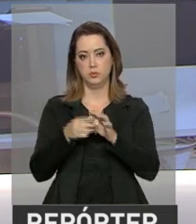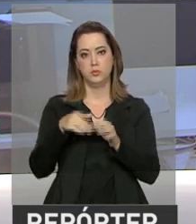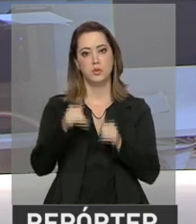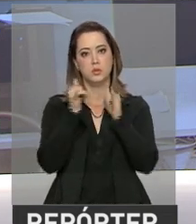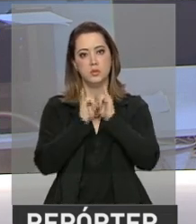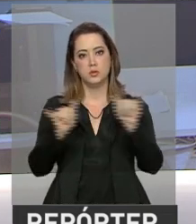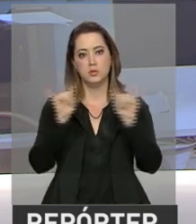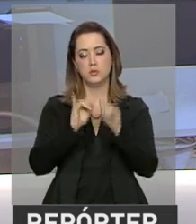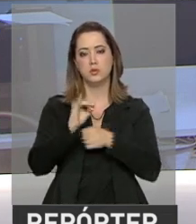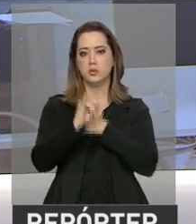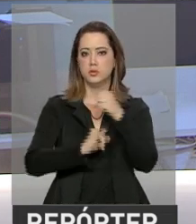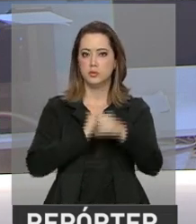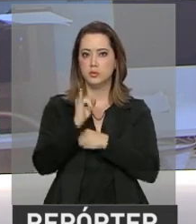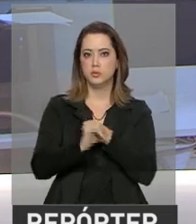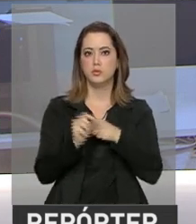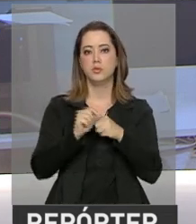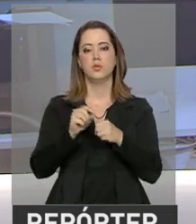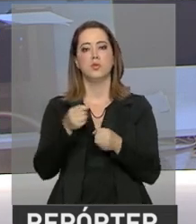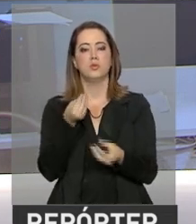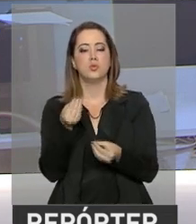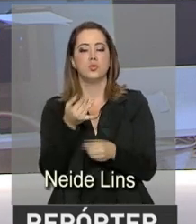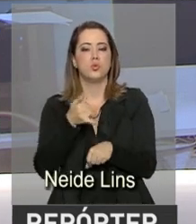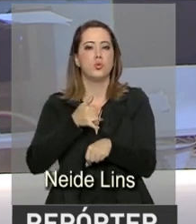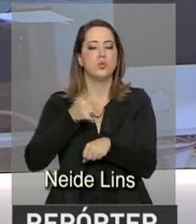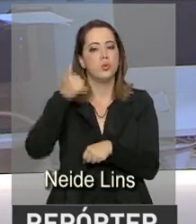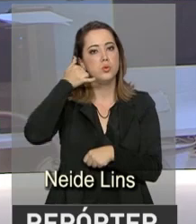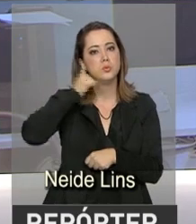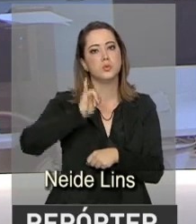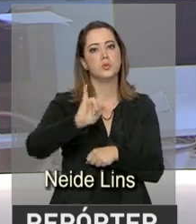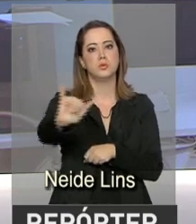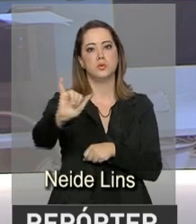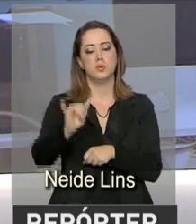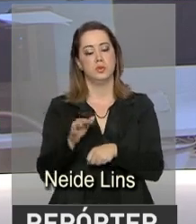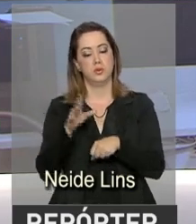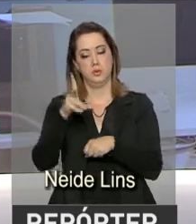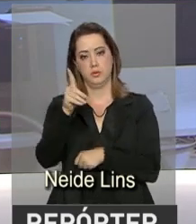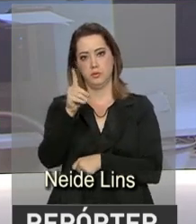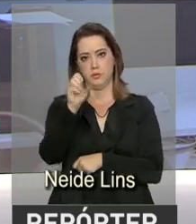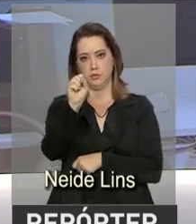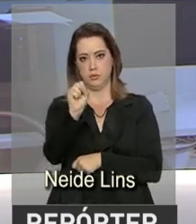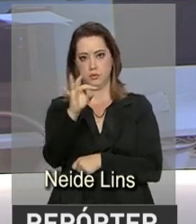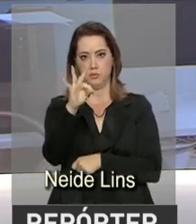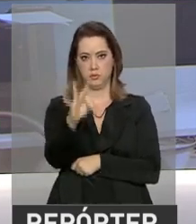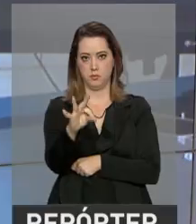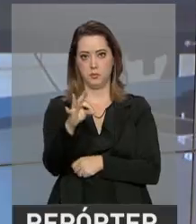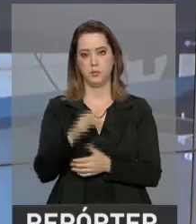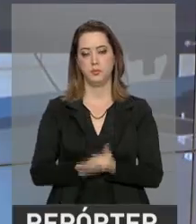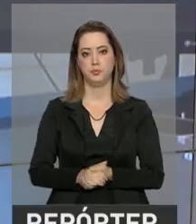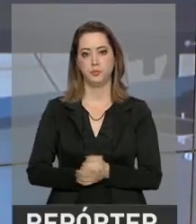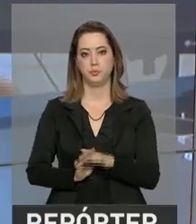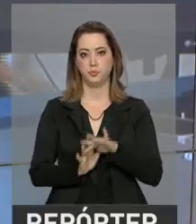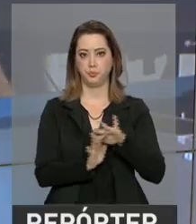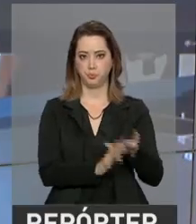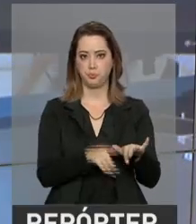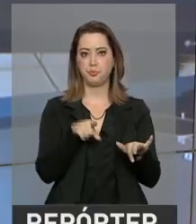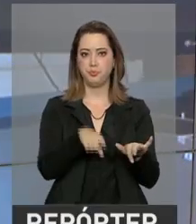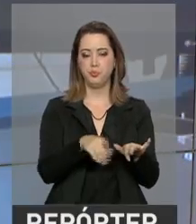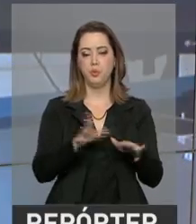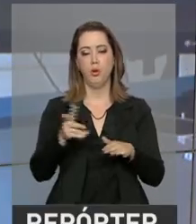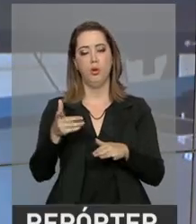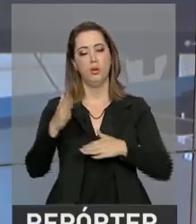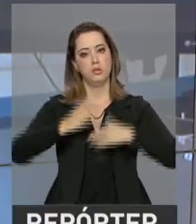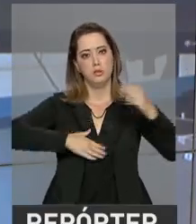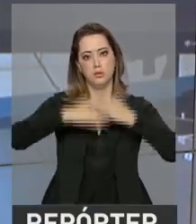online sobre prevenção teste e tratamento de doenças sexualmente transmissíveis profissionais que vão atender